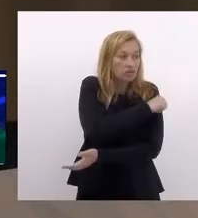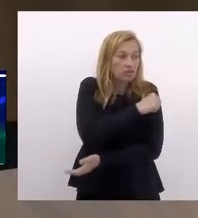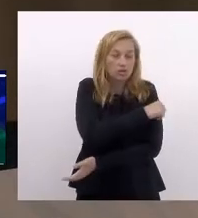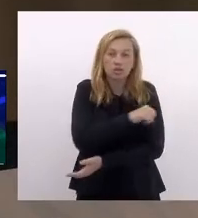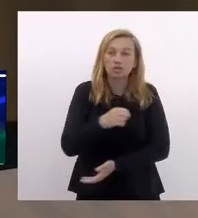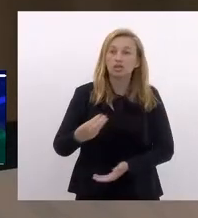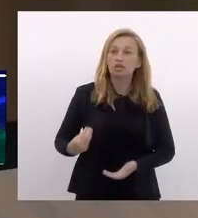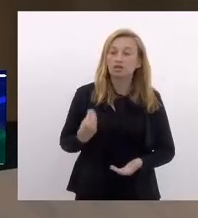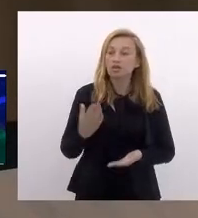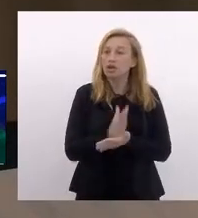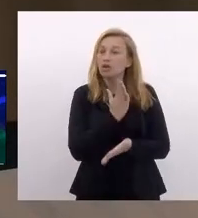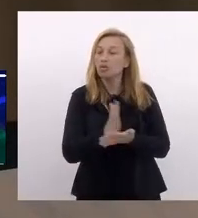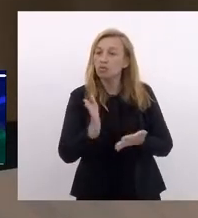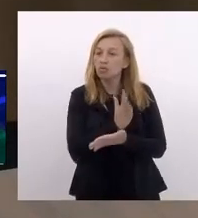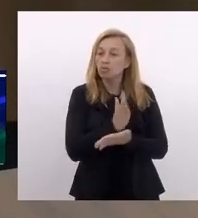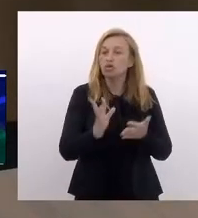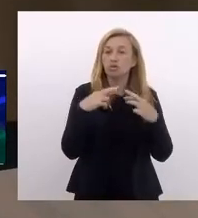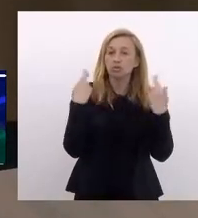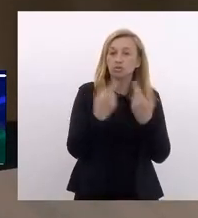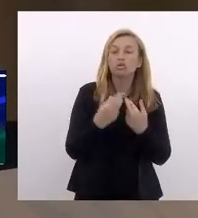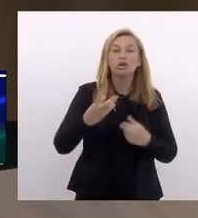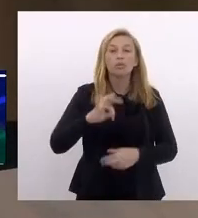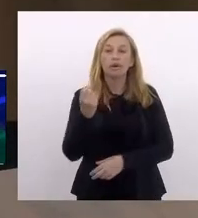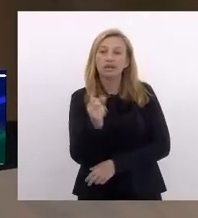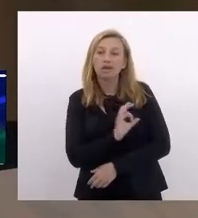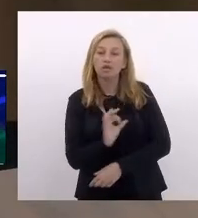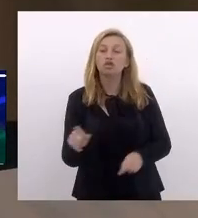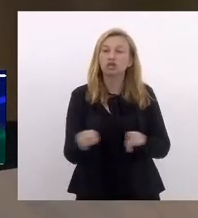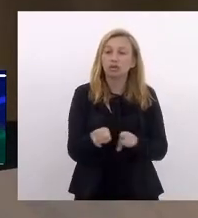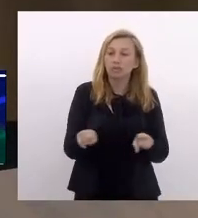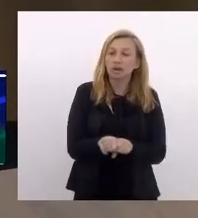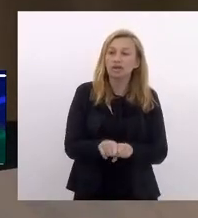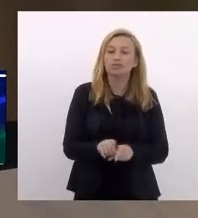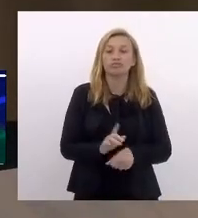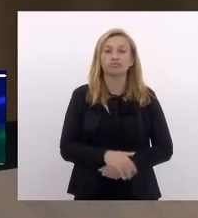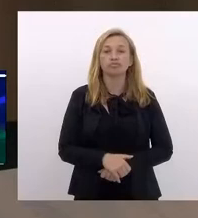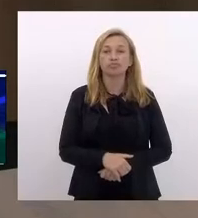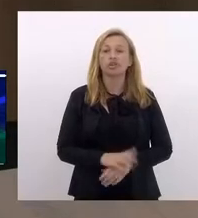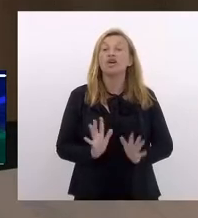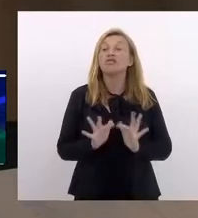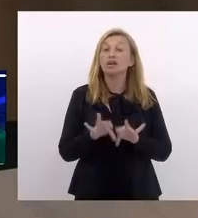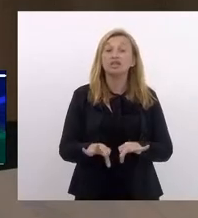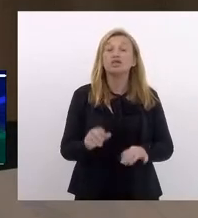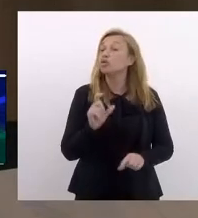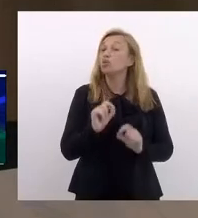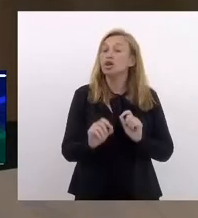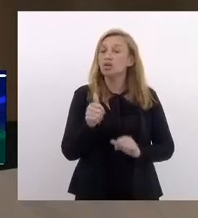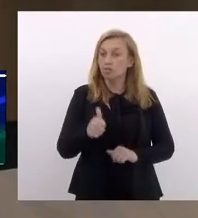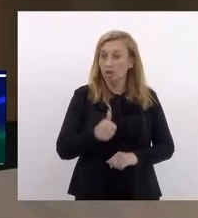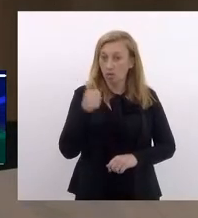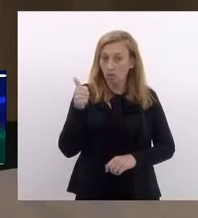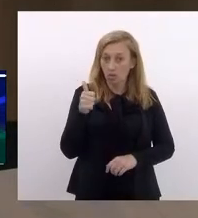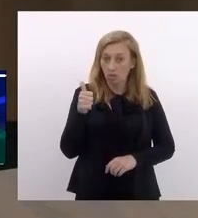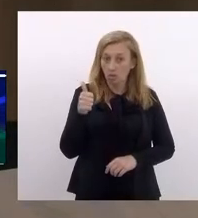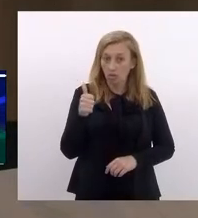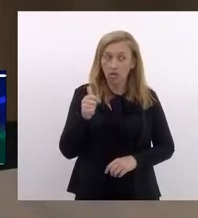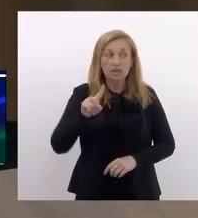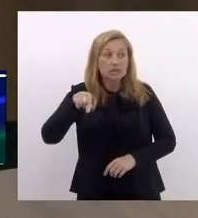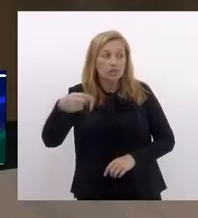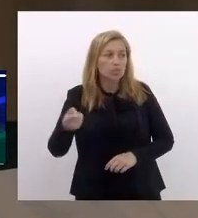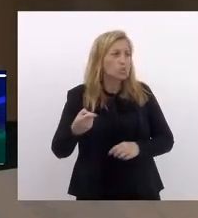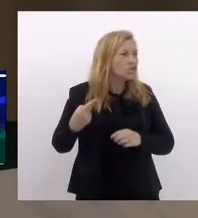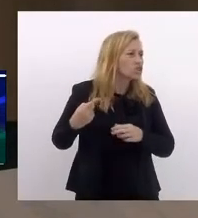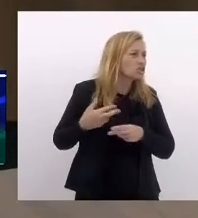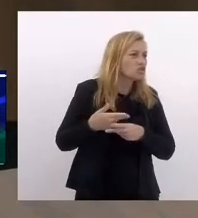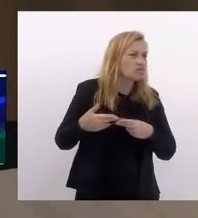em algumas reuniões, a deputada Marta Rocha também, concluímos que a melhor maneira, inclusive depois de